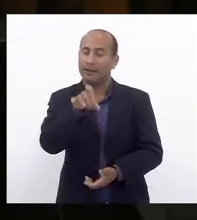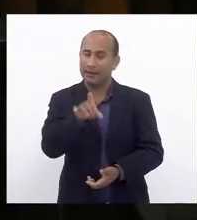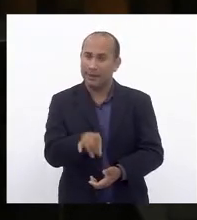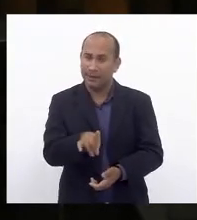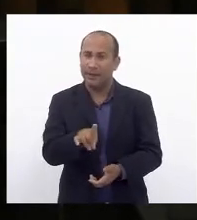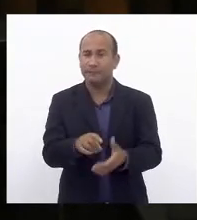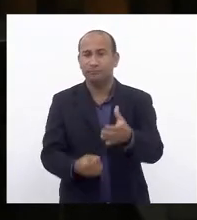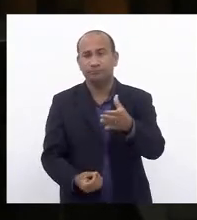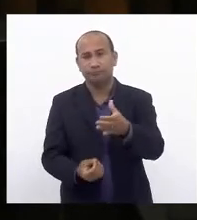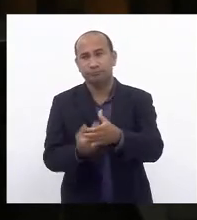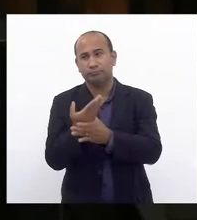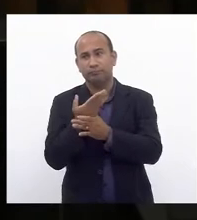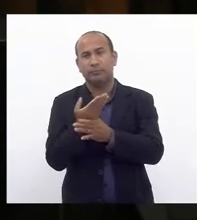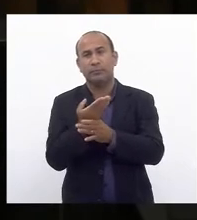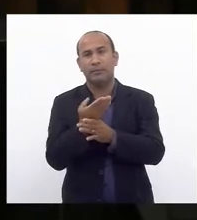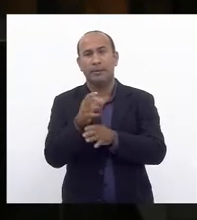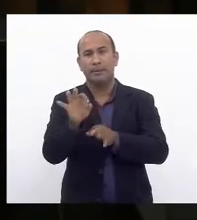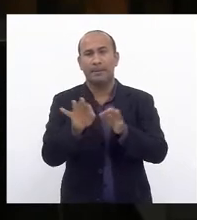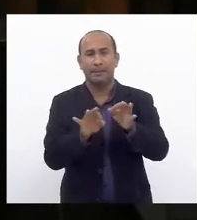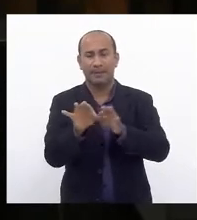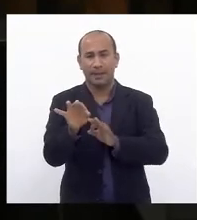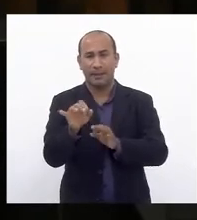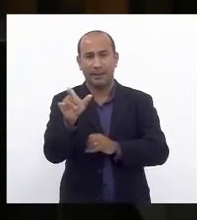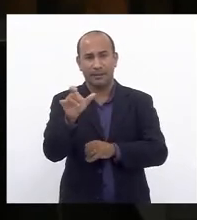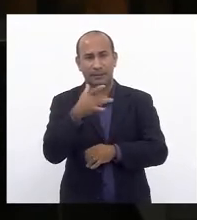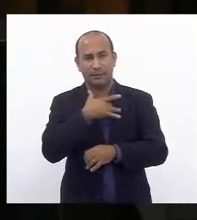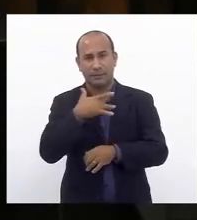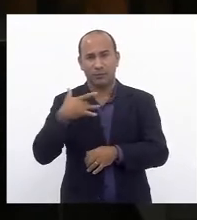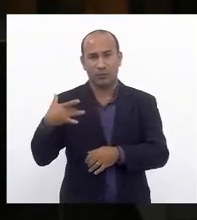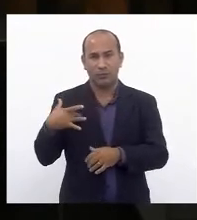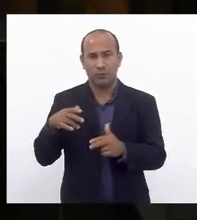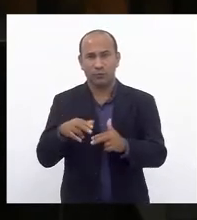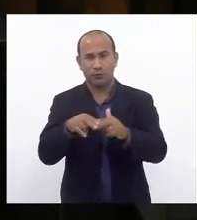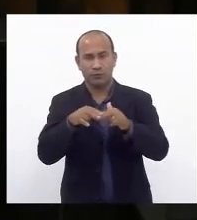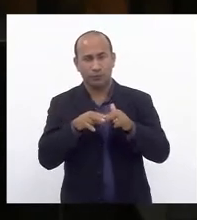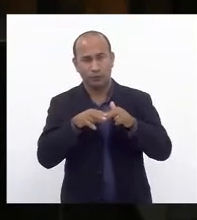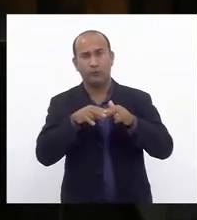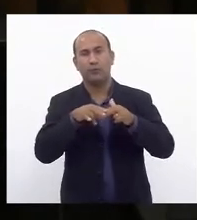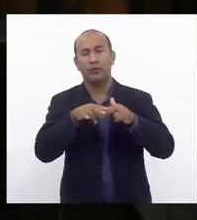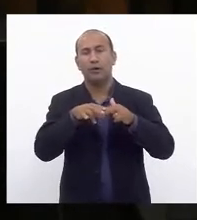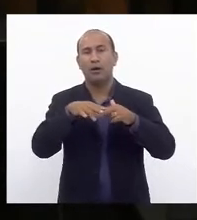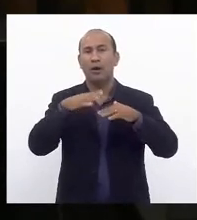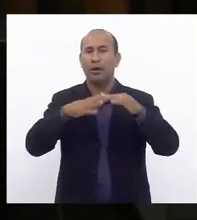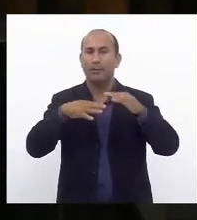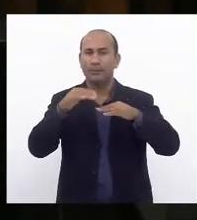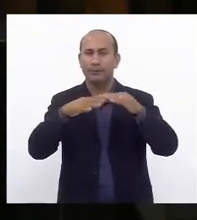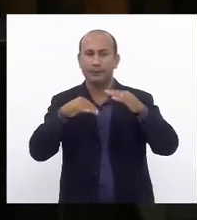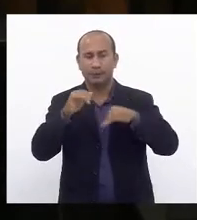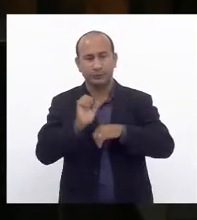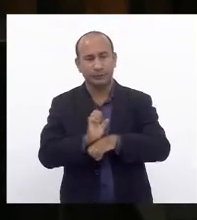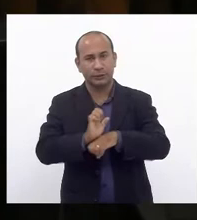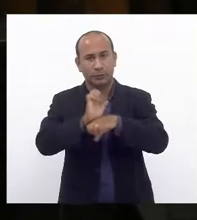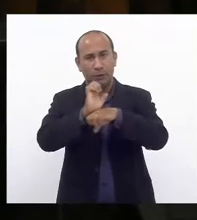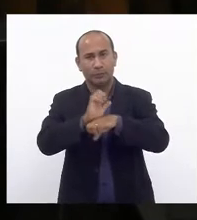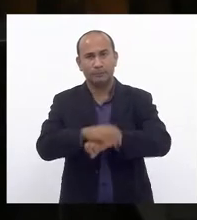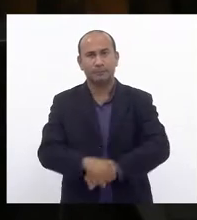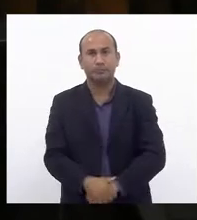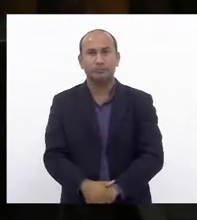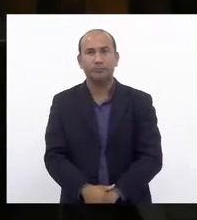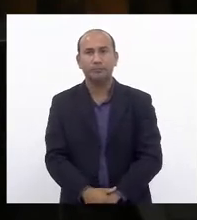criar um plano de saúde para o servidor público estadual.